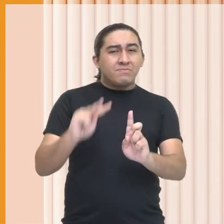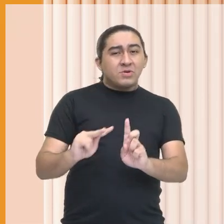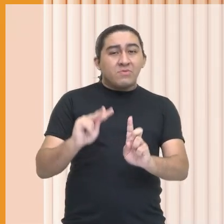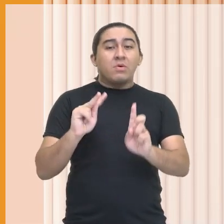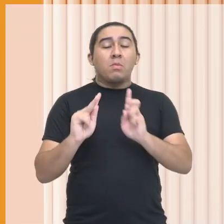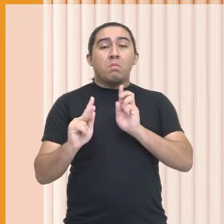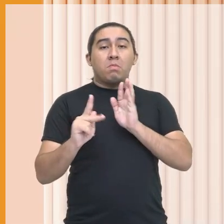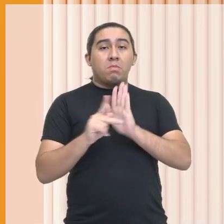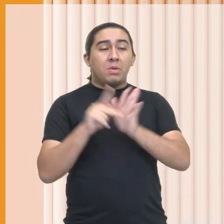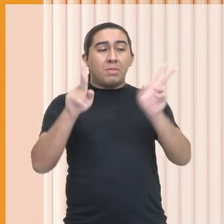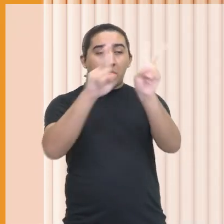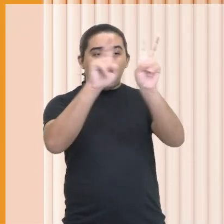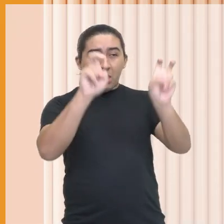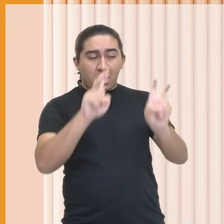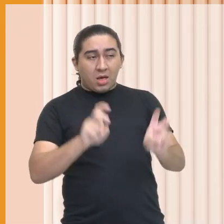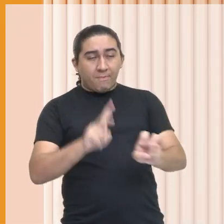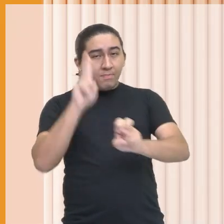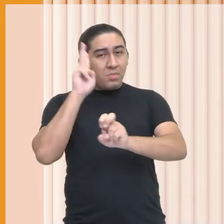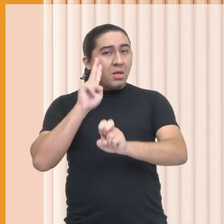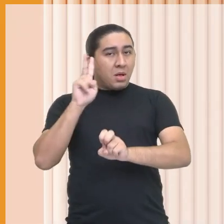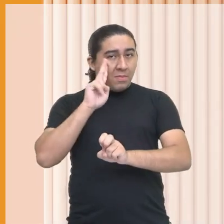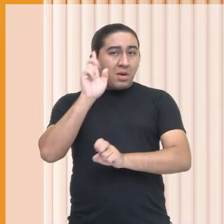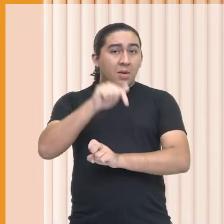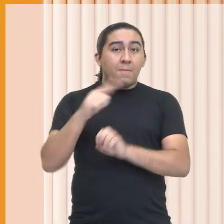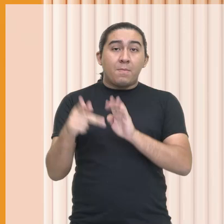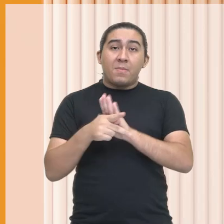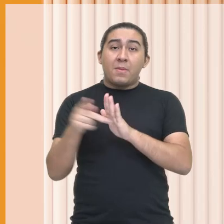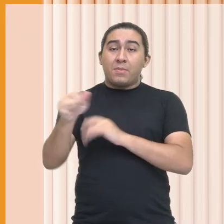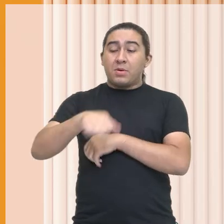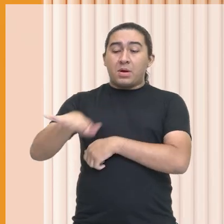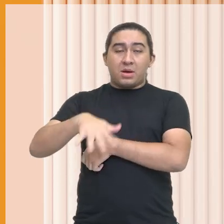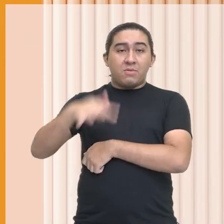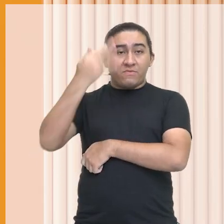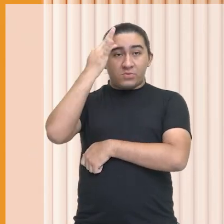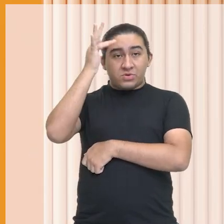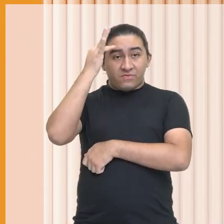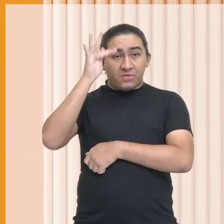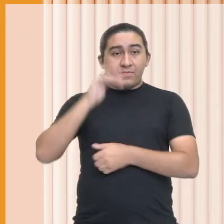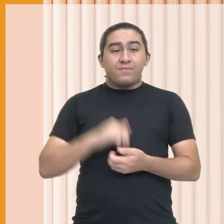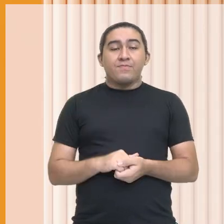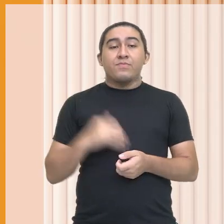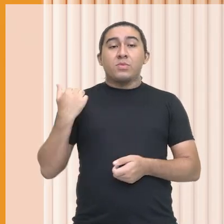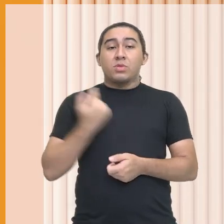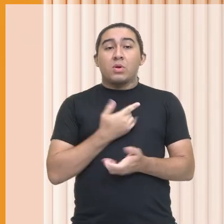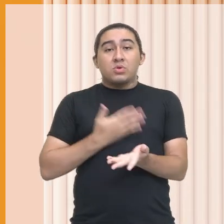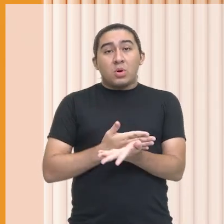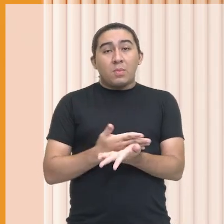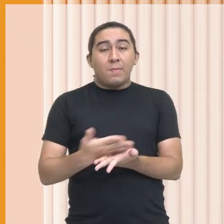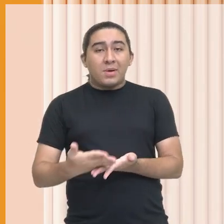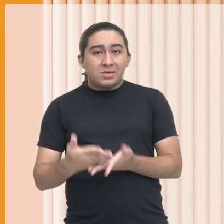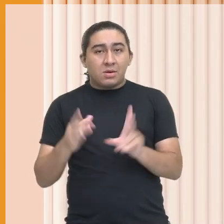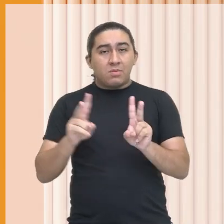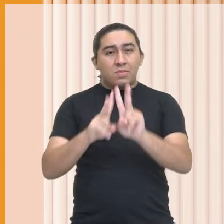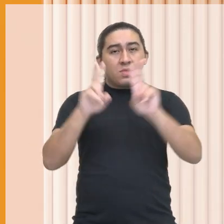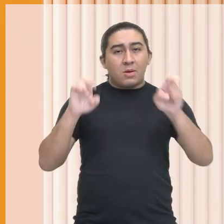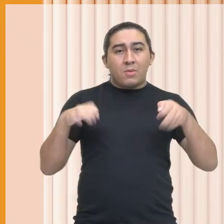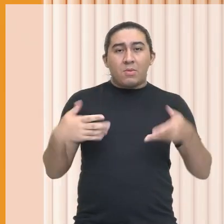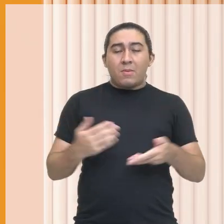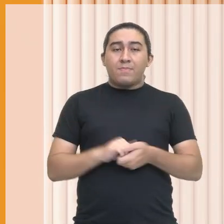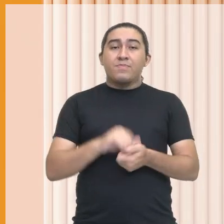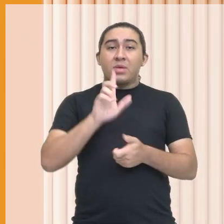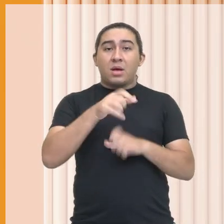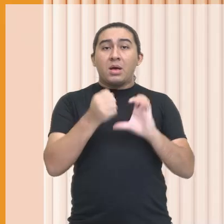pontos importantes, que são temas da filosofia. Nós vamos começar falando sobre a questão